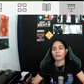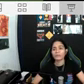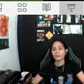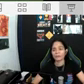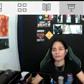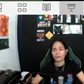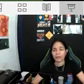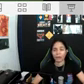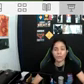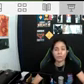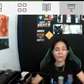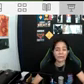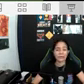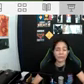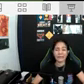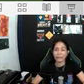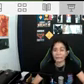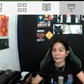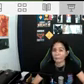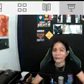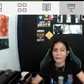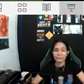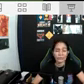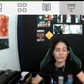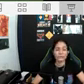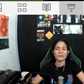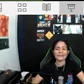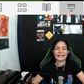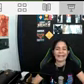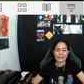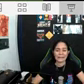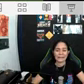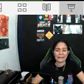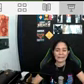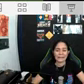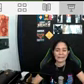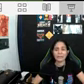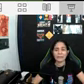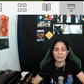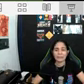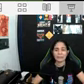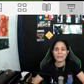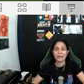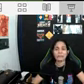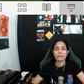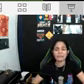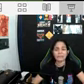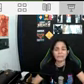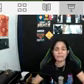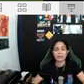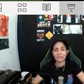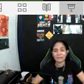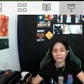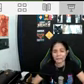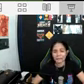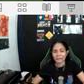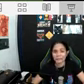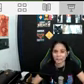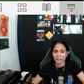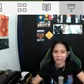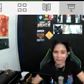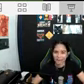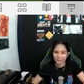estudo observacional, o pesquisador ele não vai estar manipulando nada. Ele apenas vai estar observando as